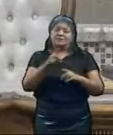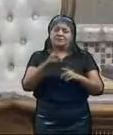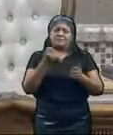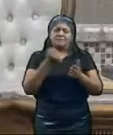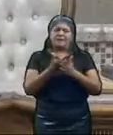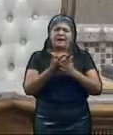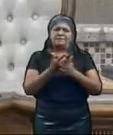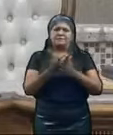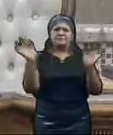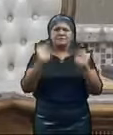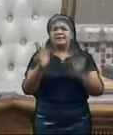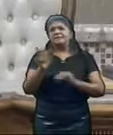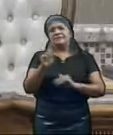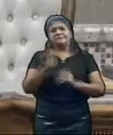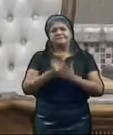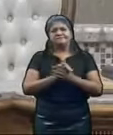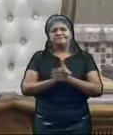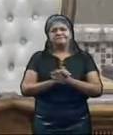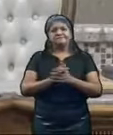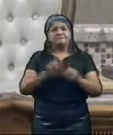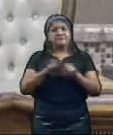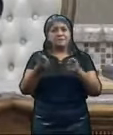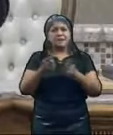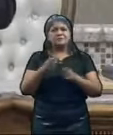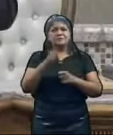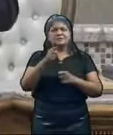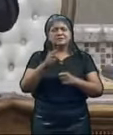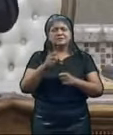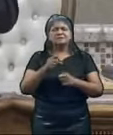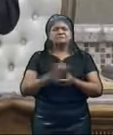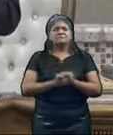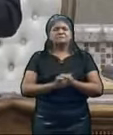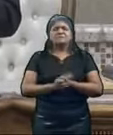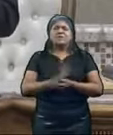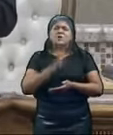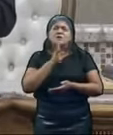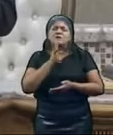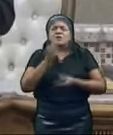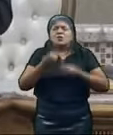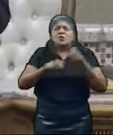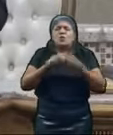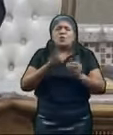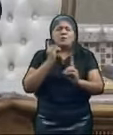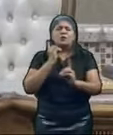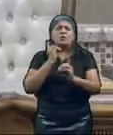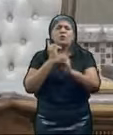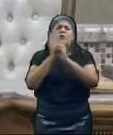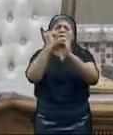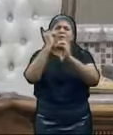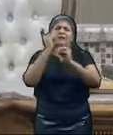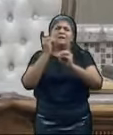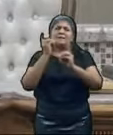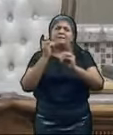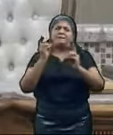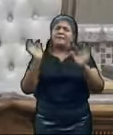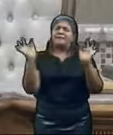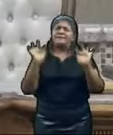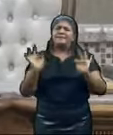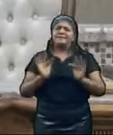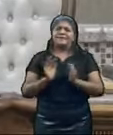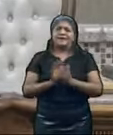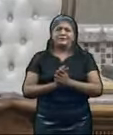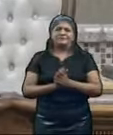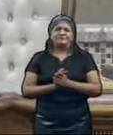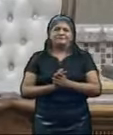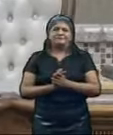já foi dito aqui ajuda esse é o ponto de vista humano mais do lado de Deus o que vamos